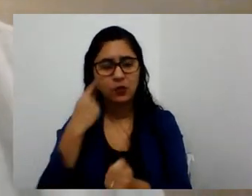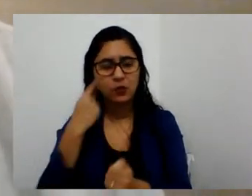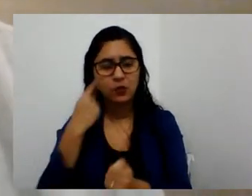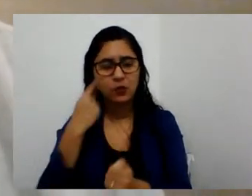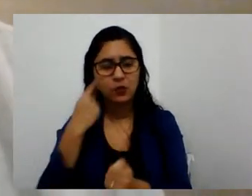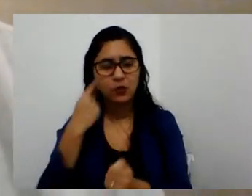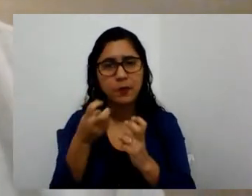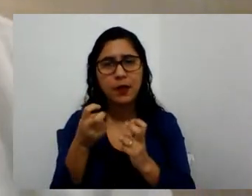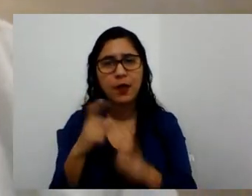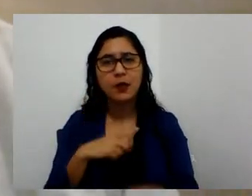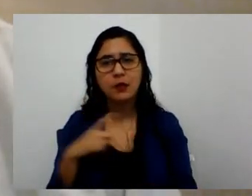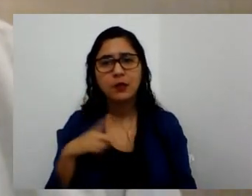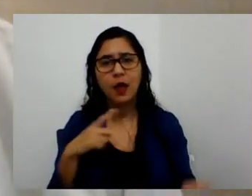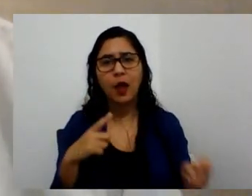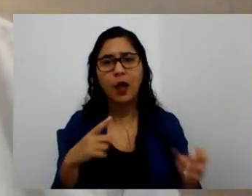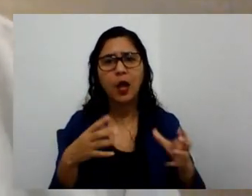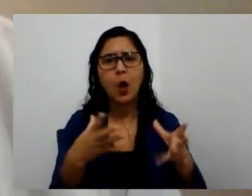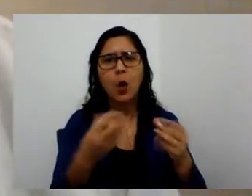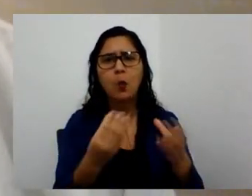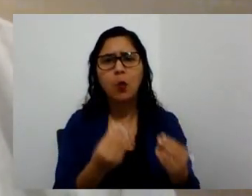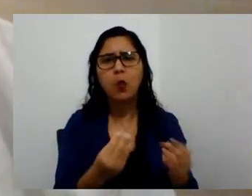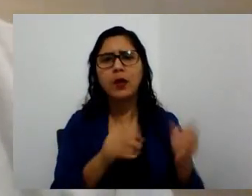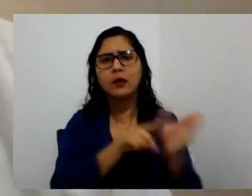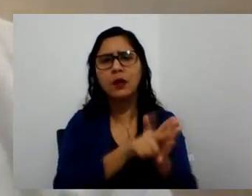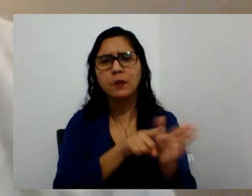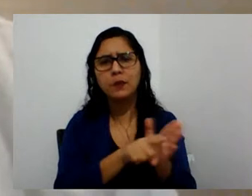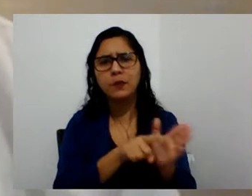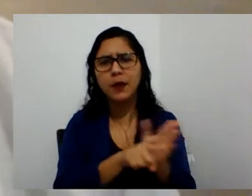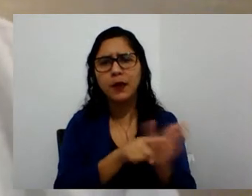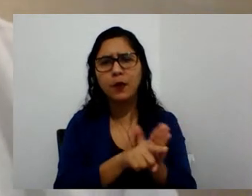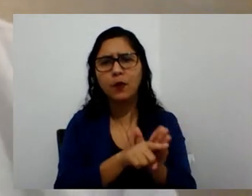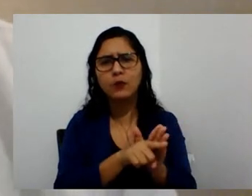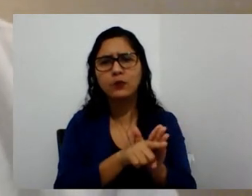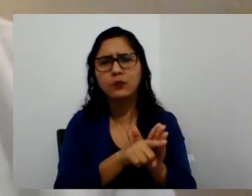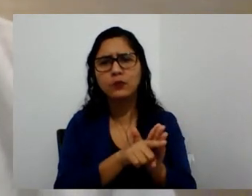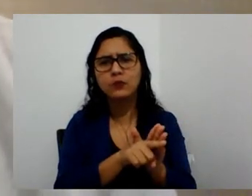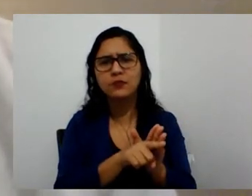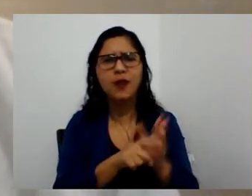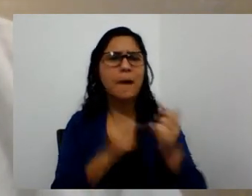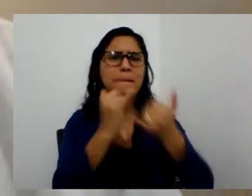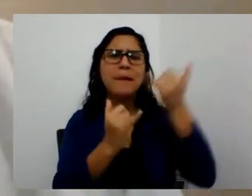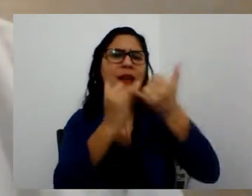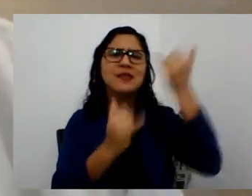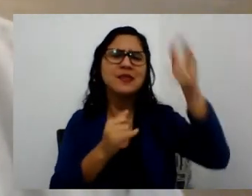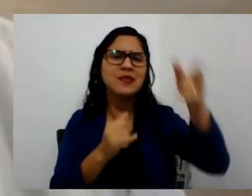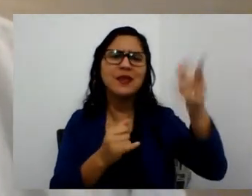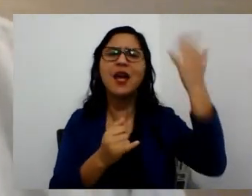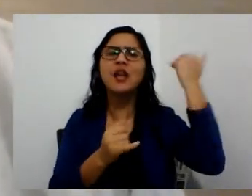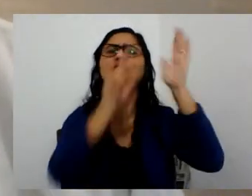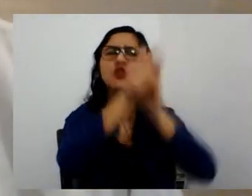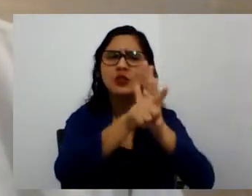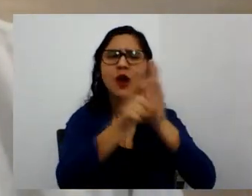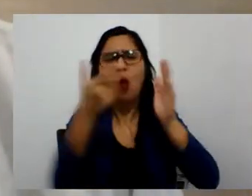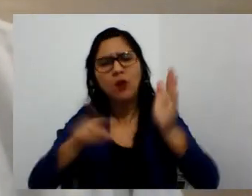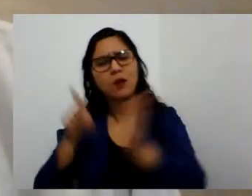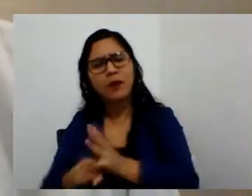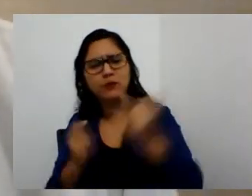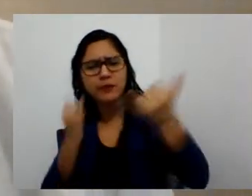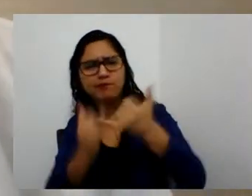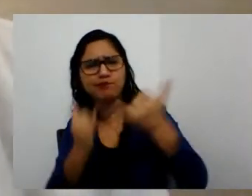um muito grande de perguntas reiterando questões que já tinham sido apresentadas nos debates